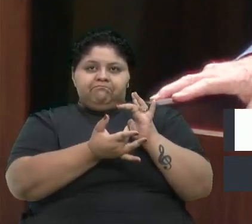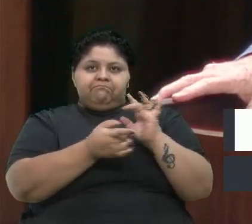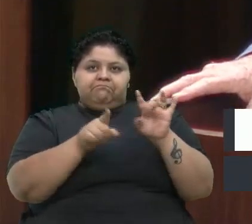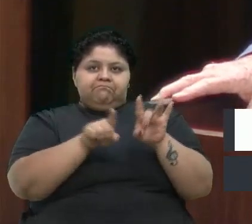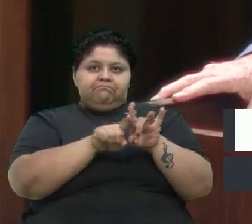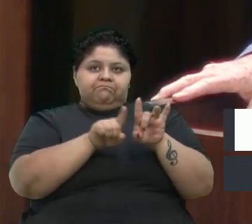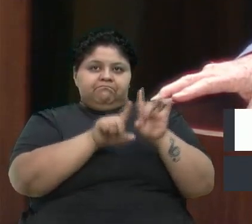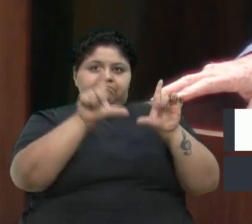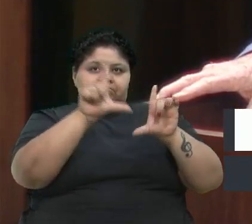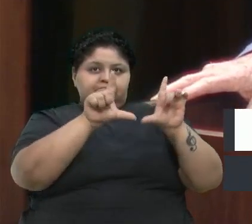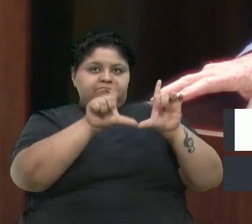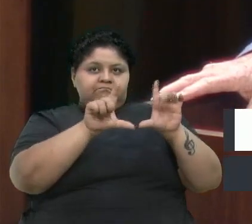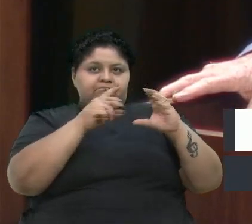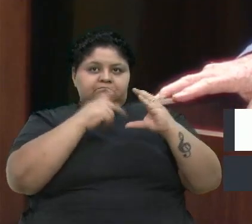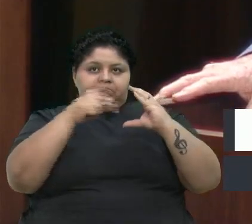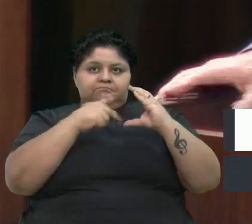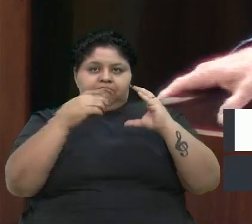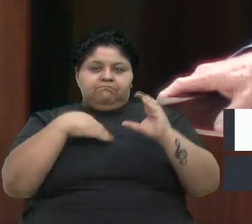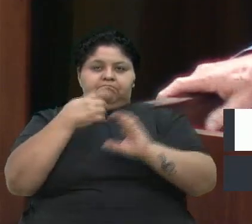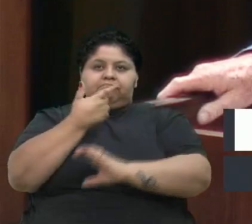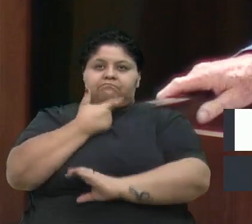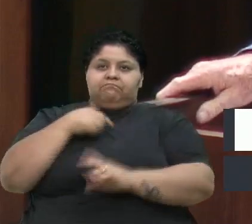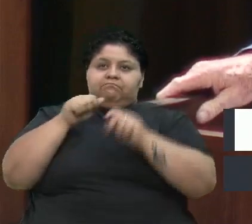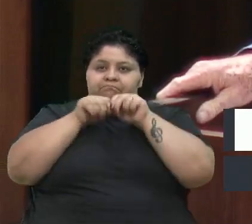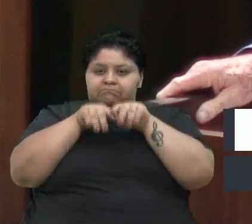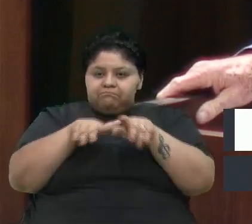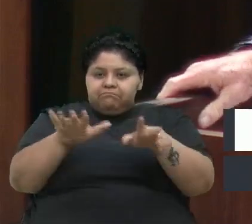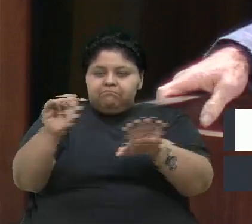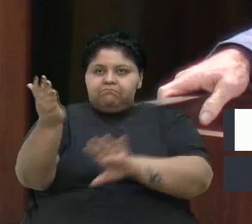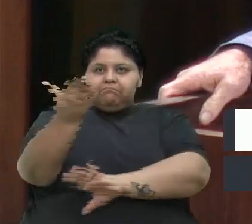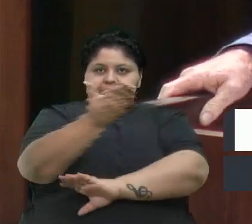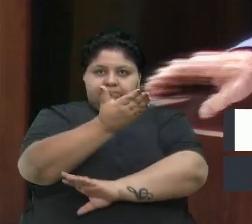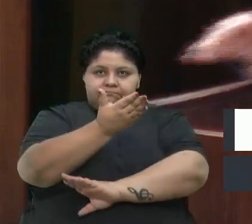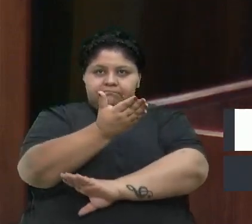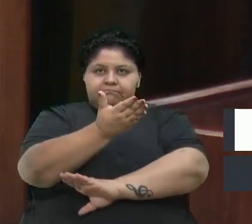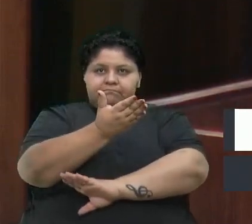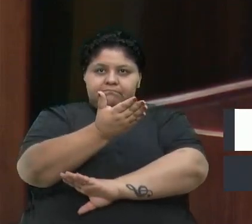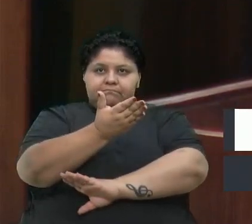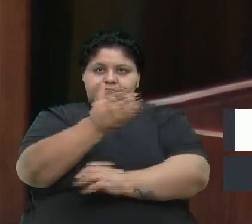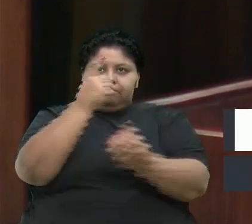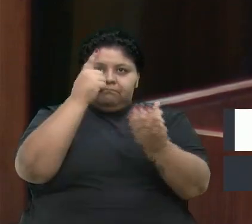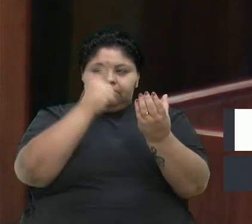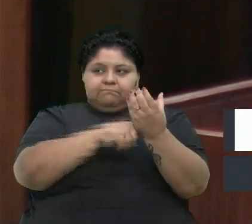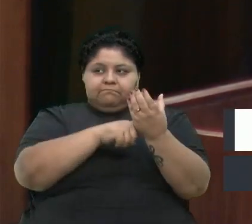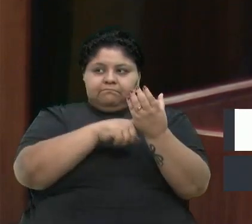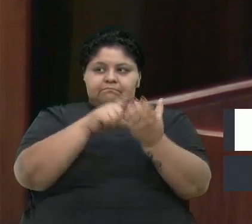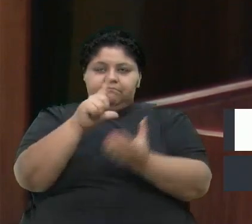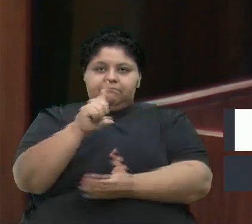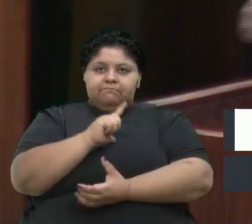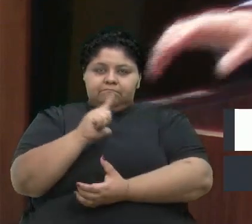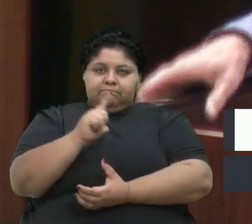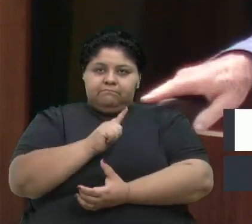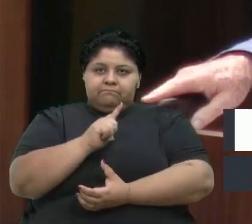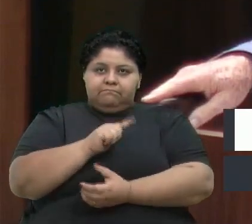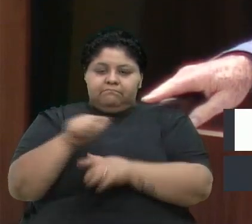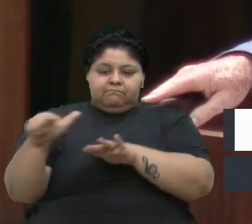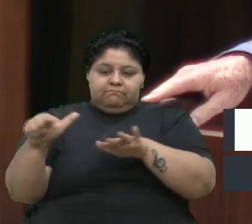Câmara, eu gostaria de compartilhar com os senhores a agenda que eu tive essa